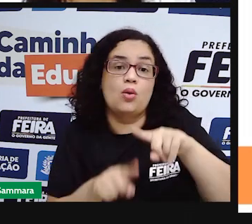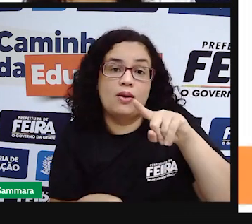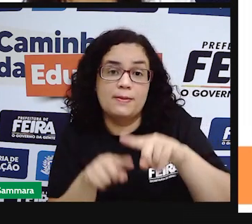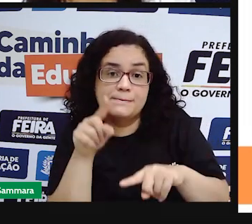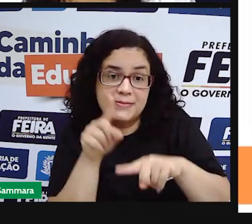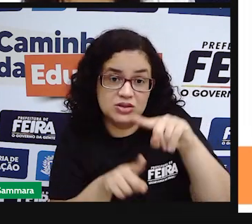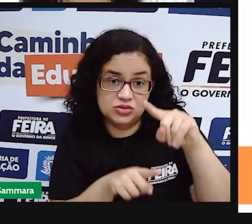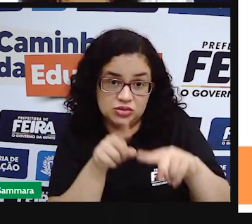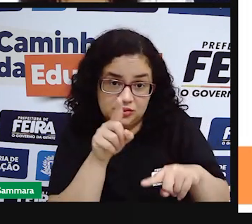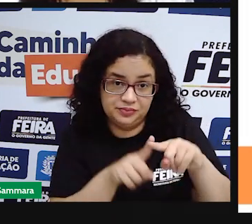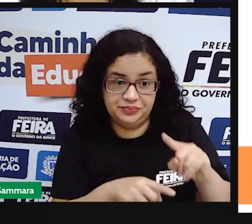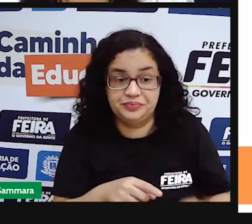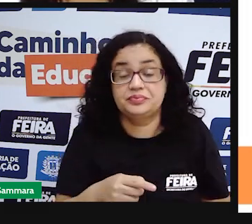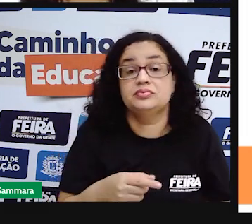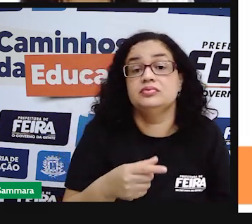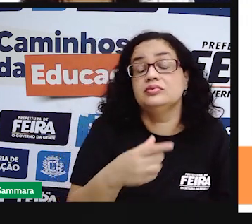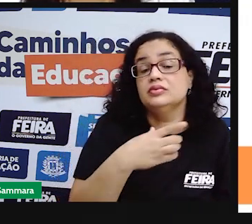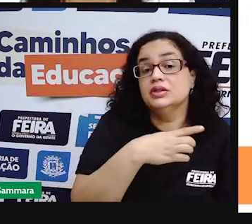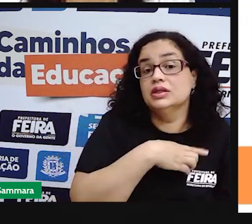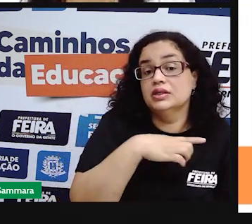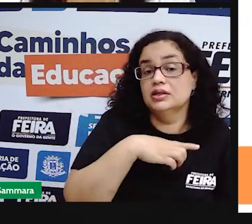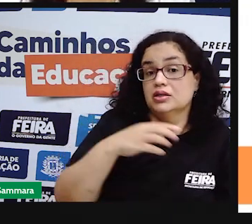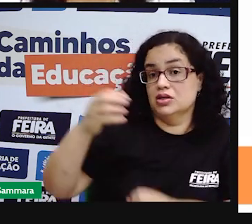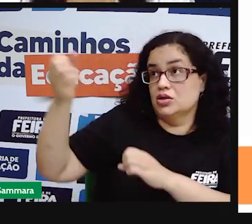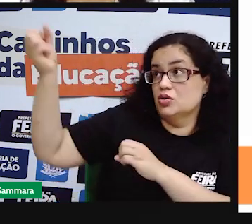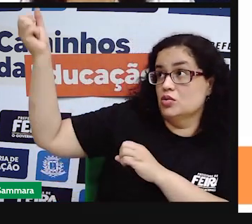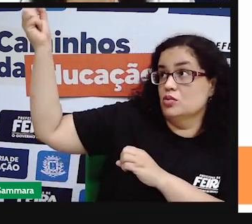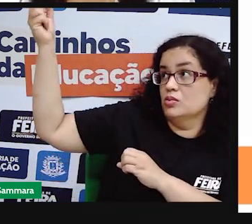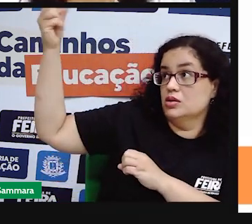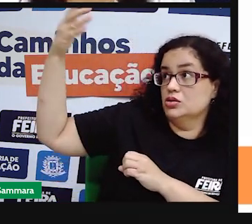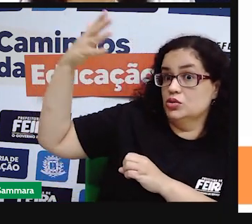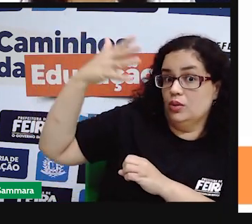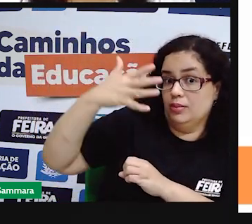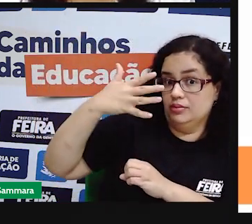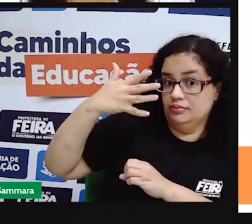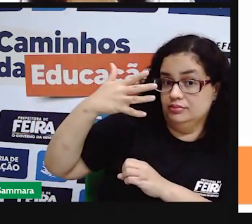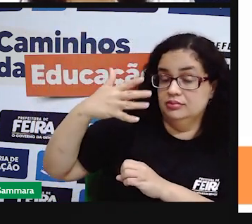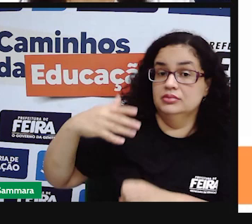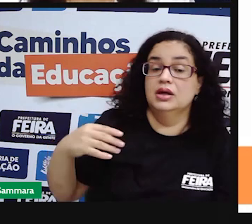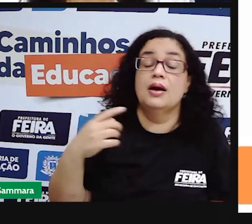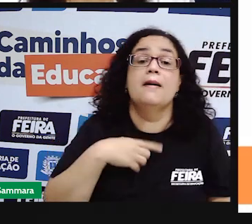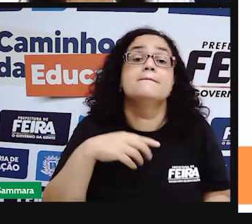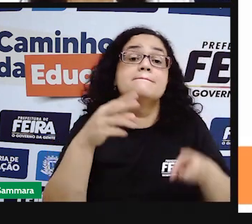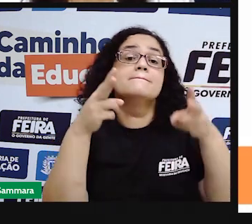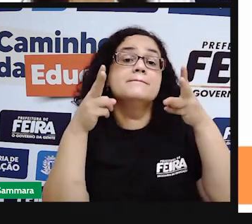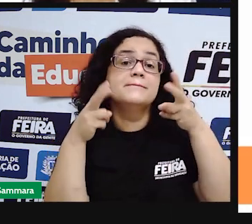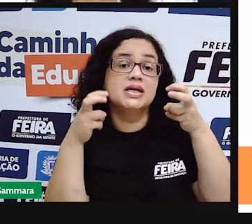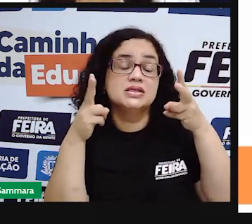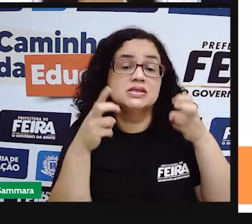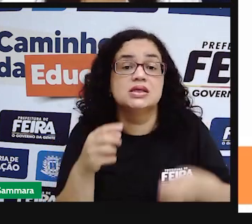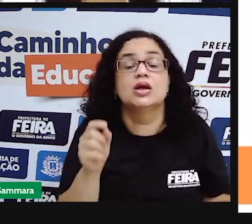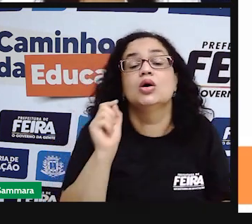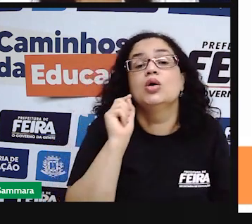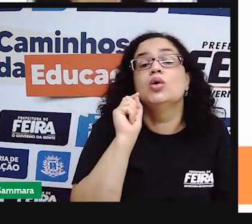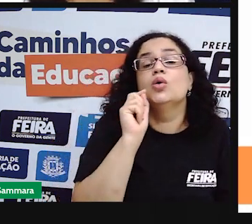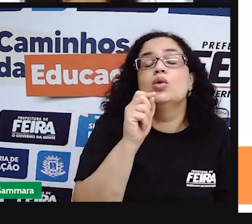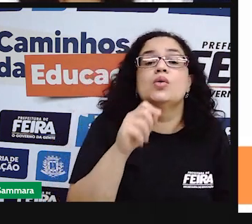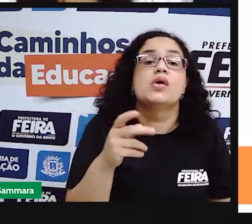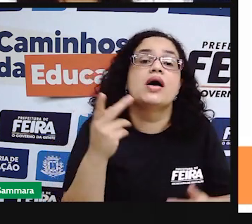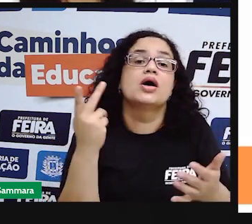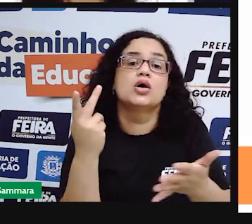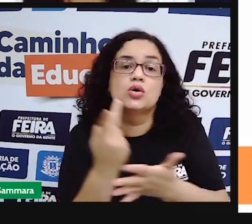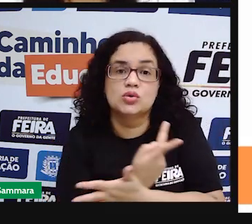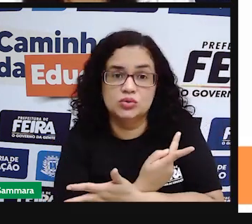né, sendo projetada lá na parede. O que a gente percebe? O que